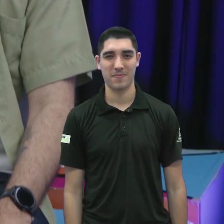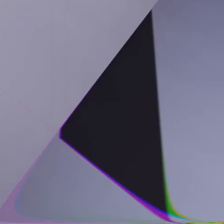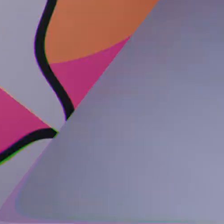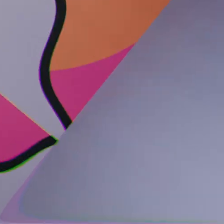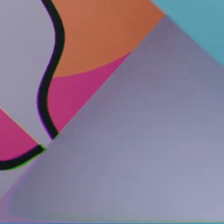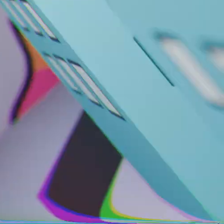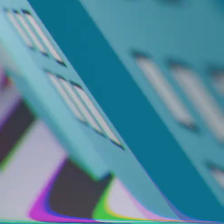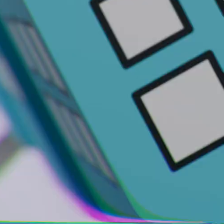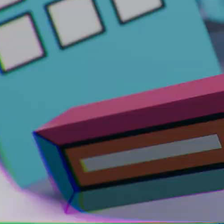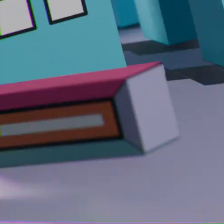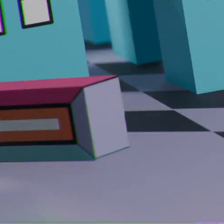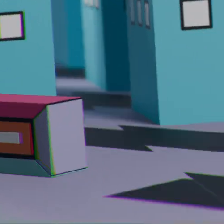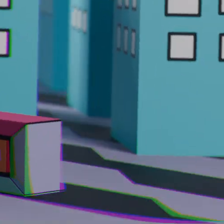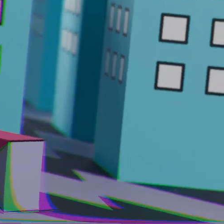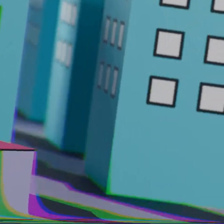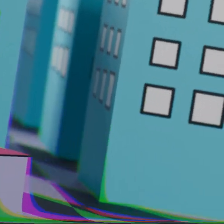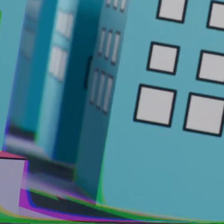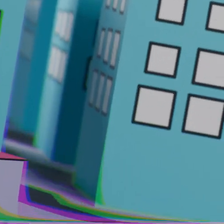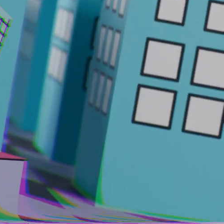ar.